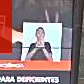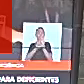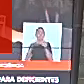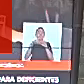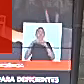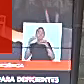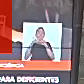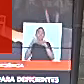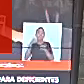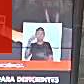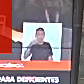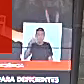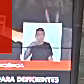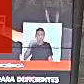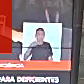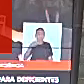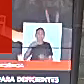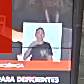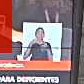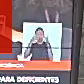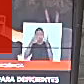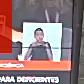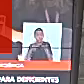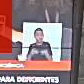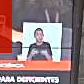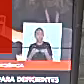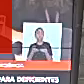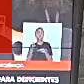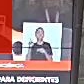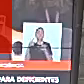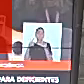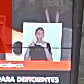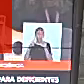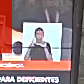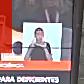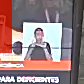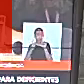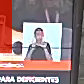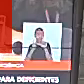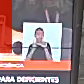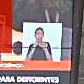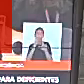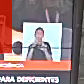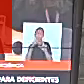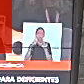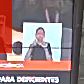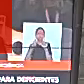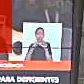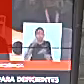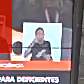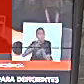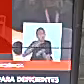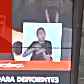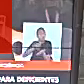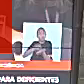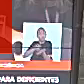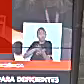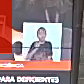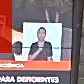interpretação que o Sindipasse não é obrigado a emitir a